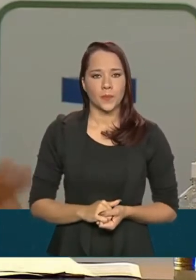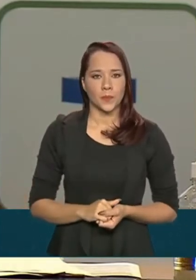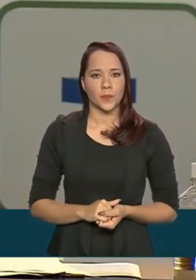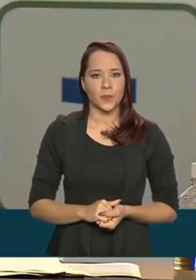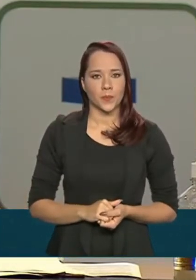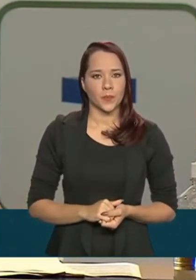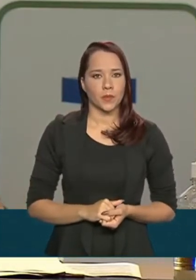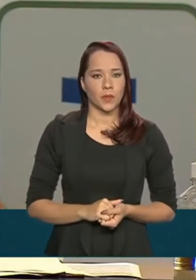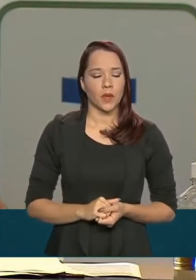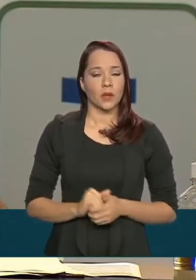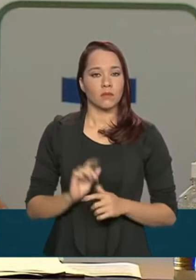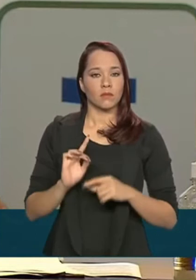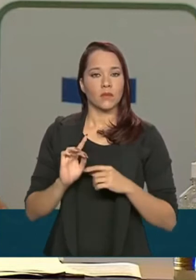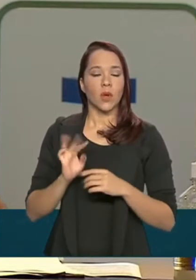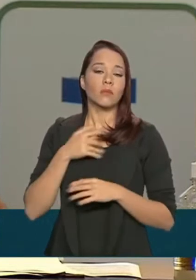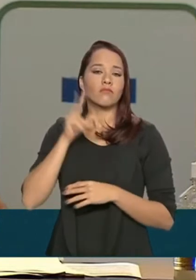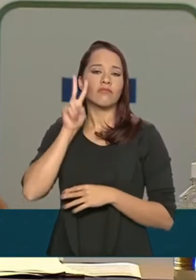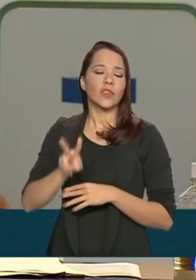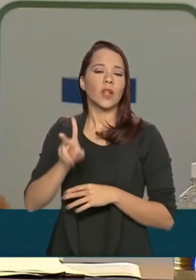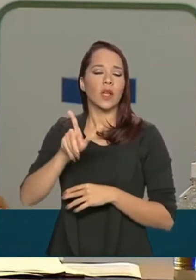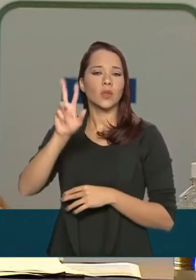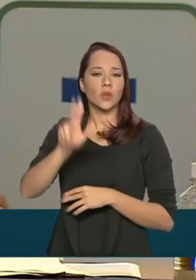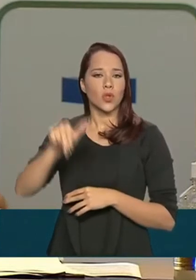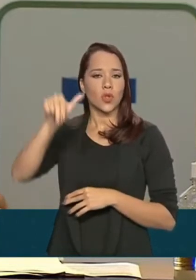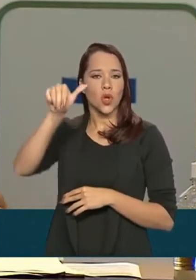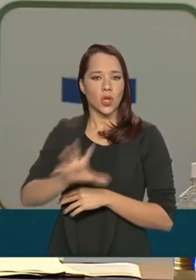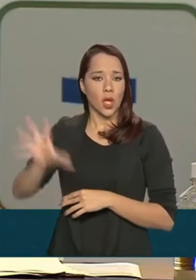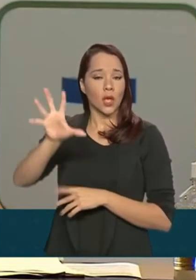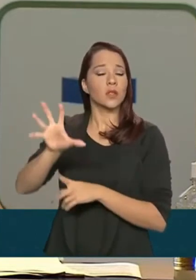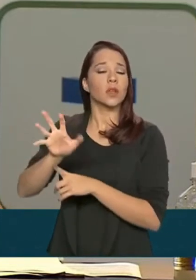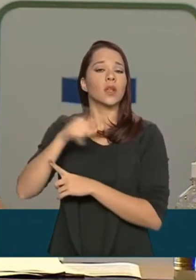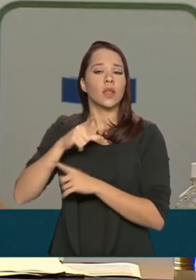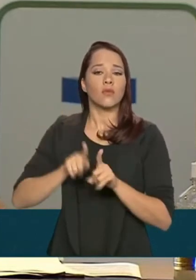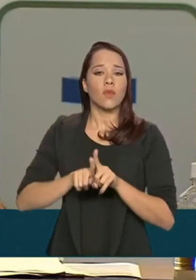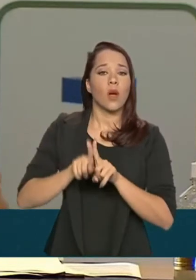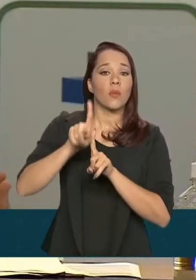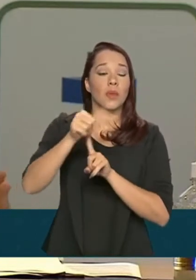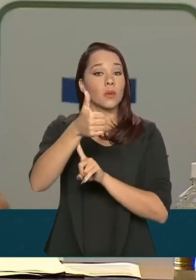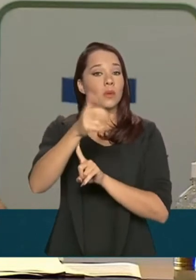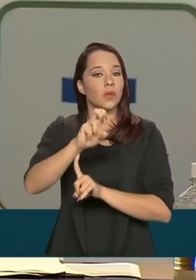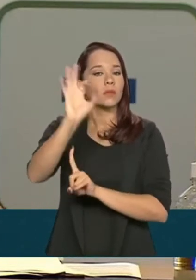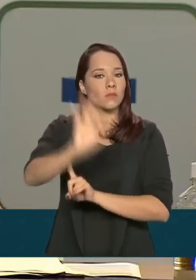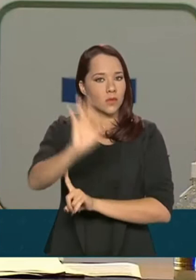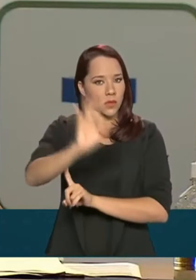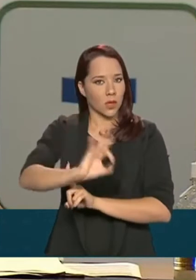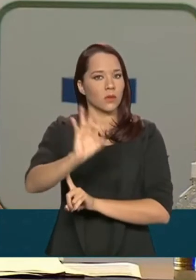Quando a gente avalia no Nordeste, nós vemos que tivemos um aumento de 15%